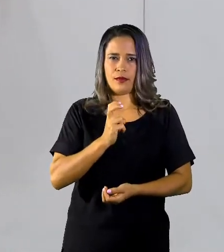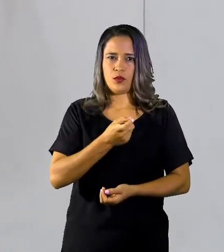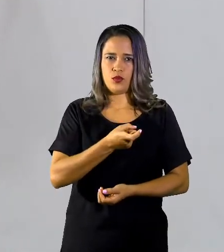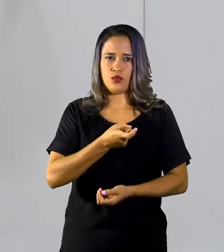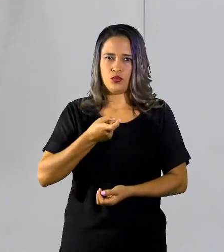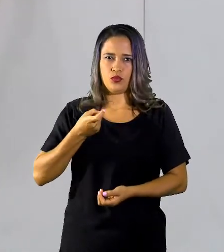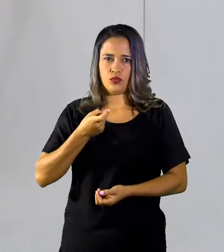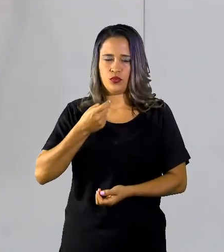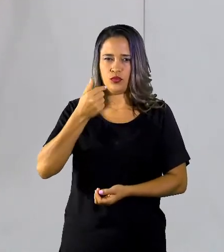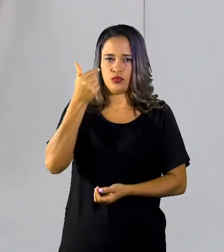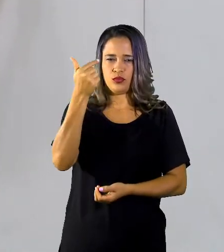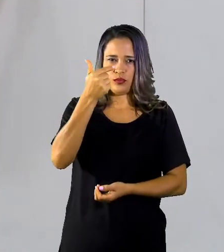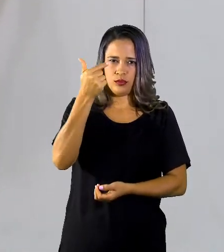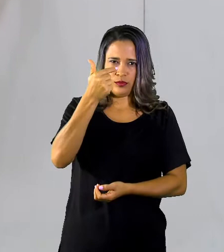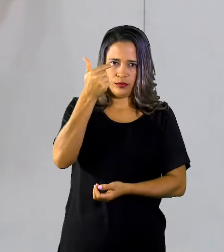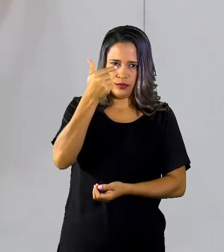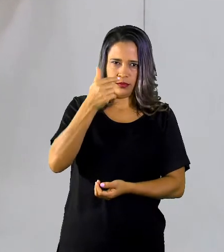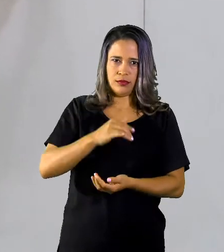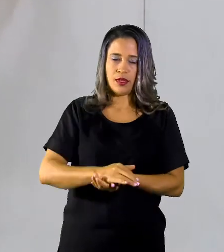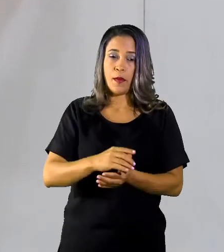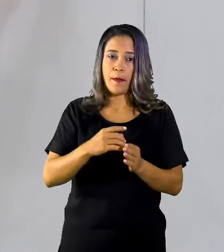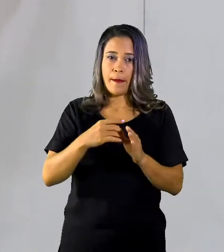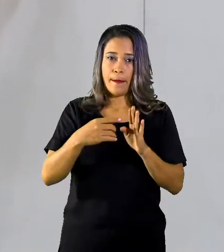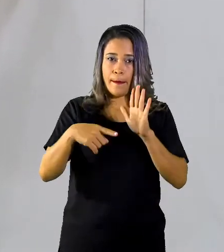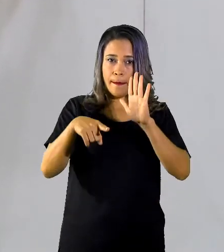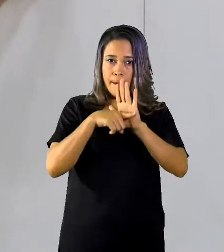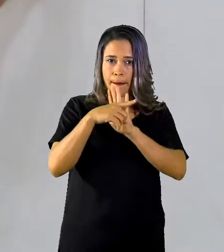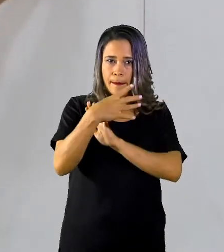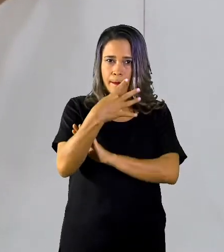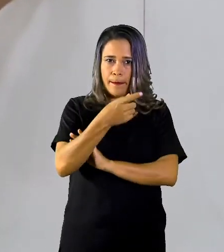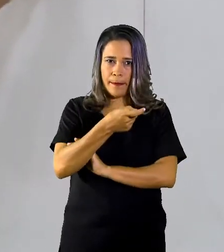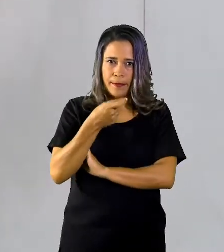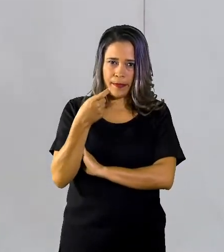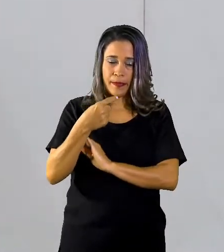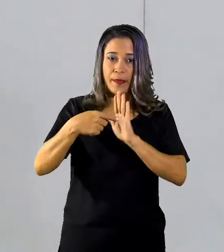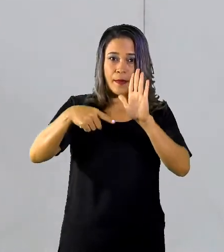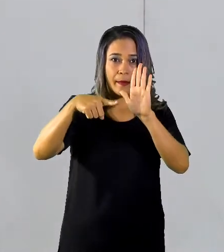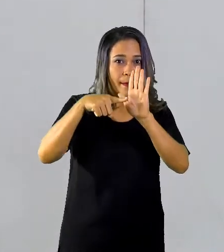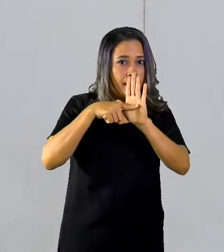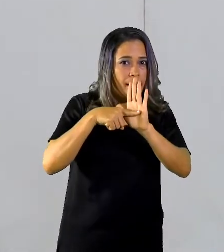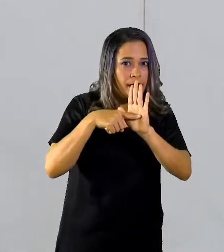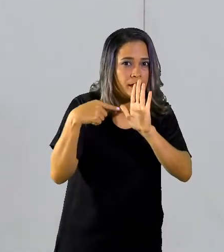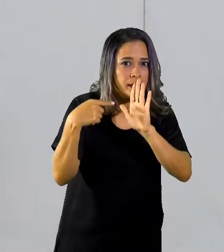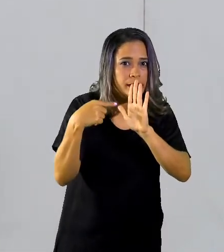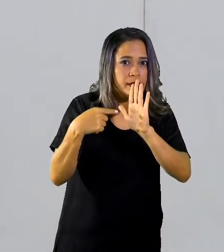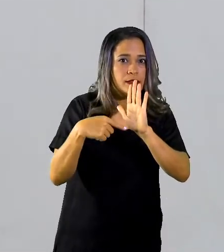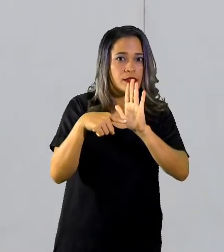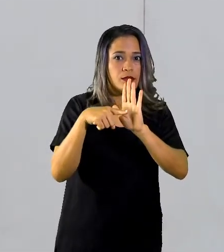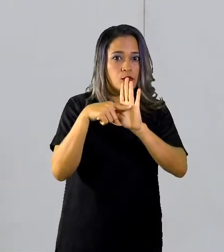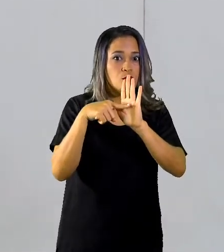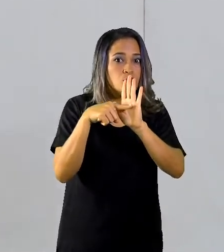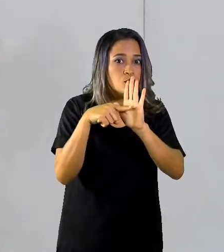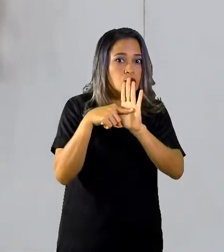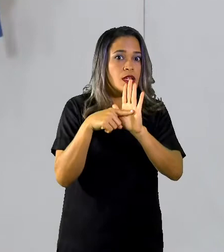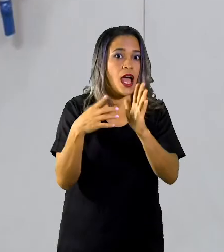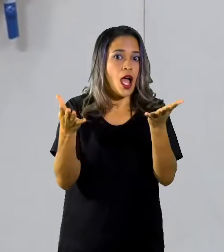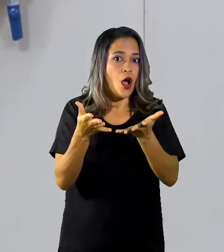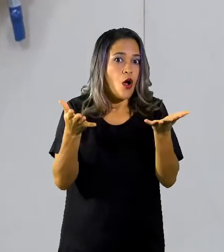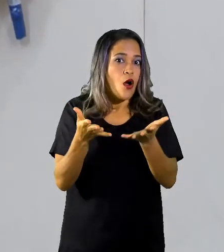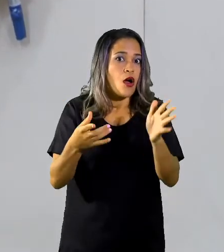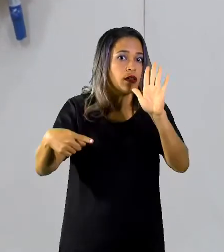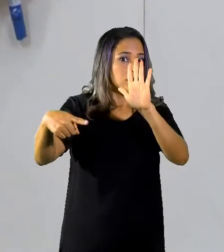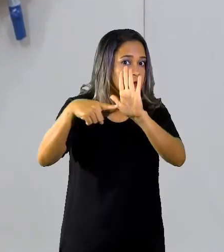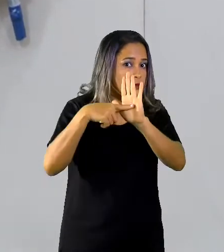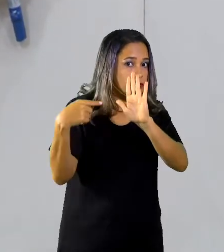5x elevado ao quadrado, menos 4x, menos, observem que a nossa operação agora é de